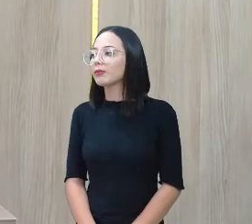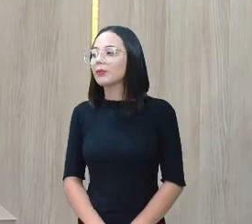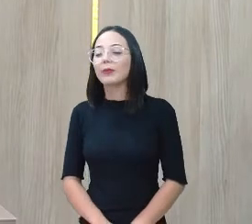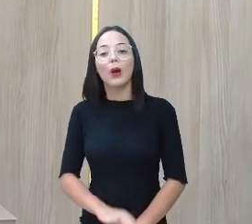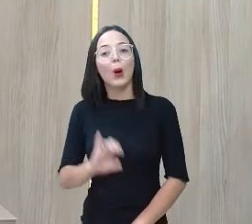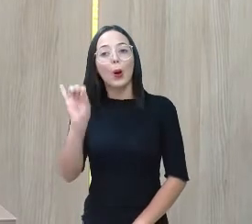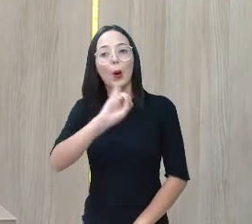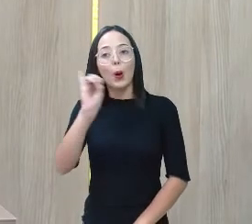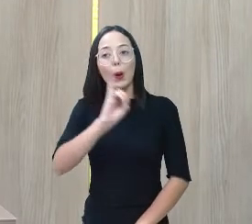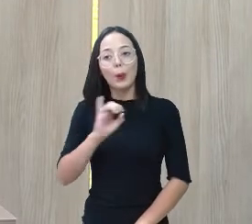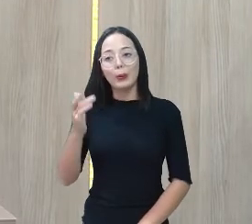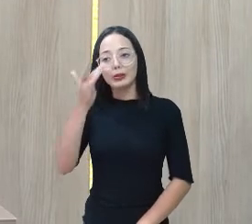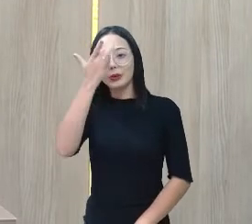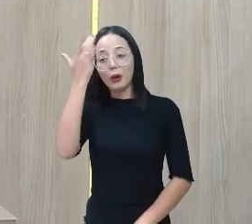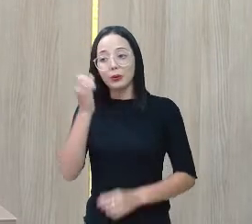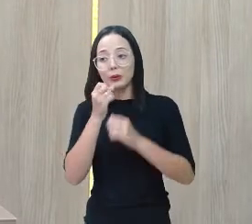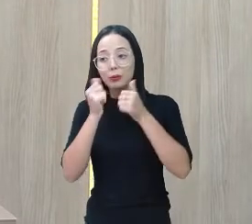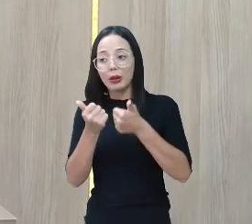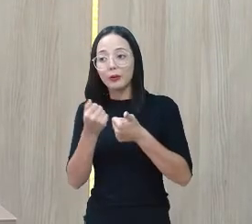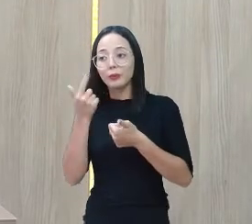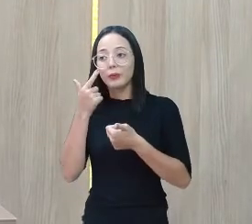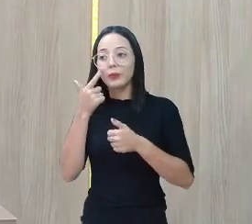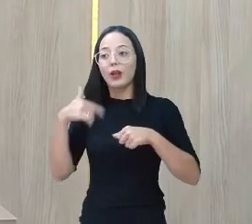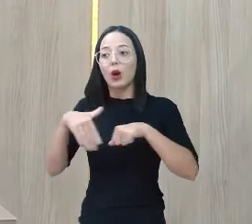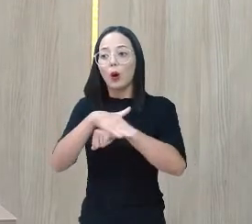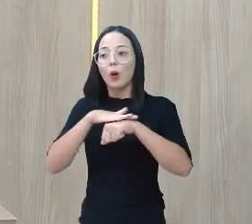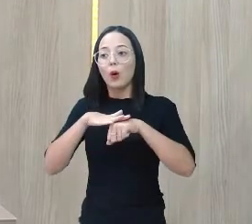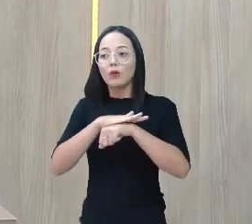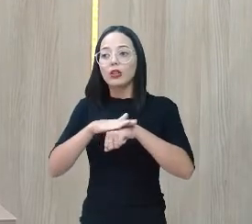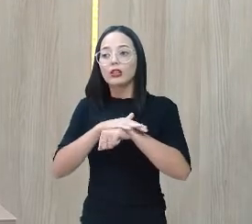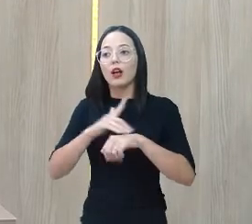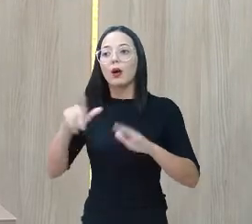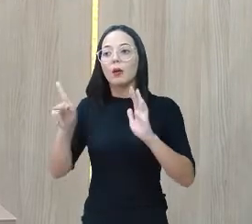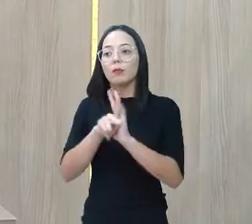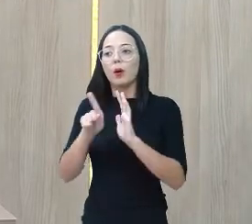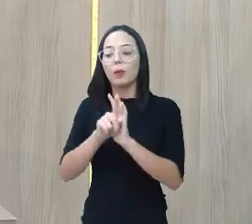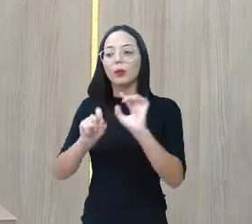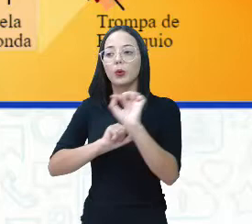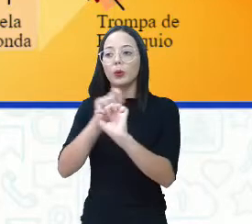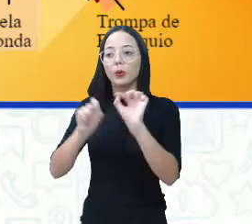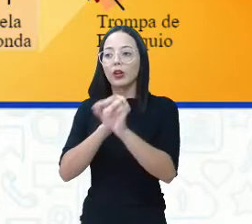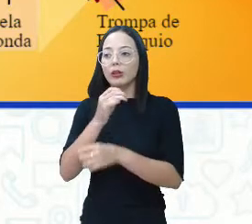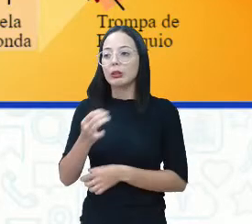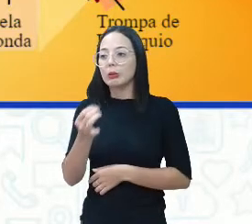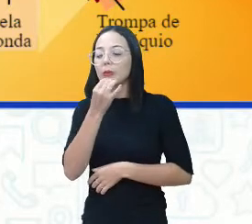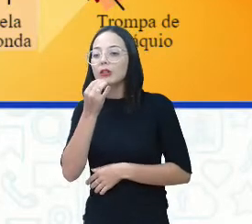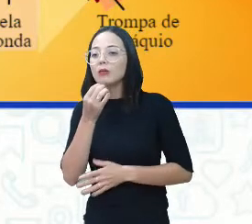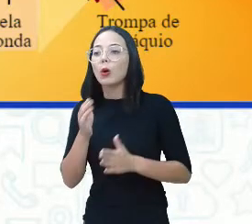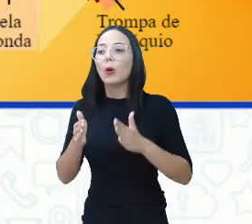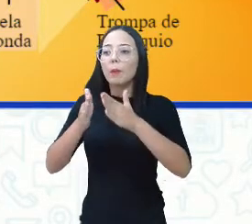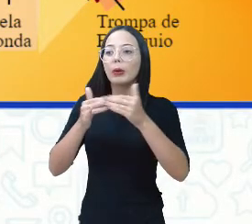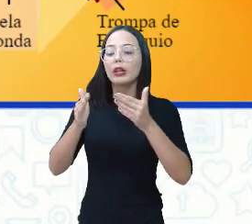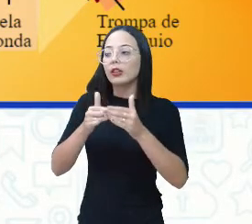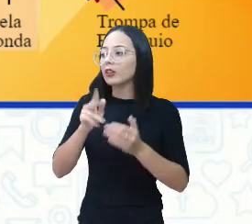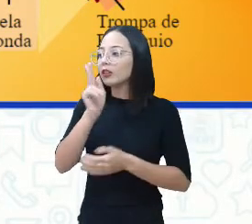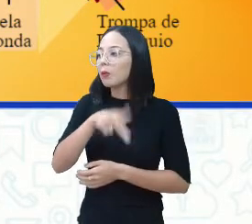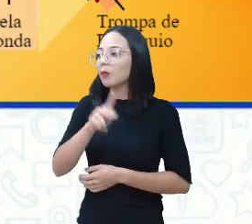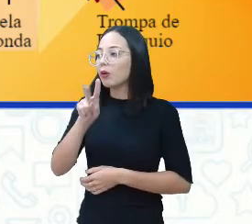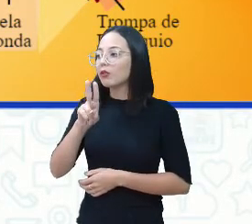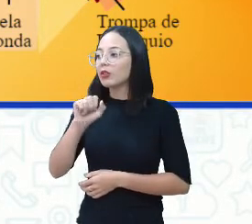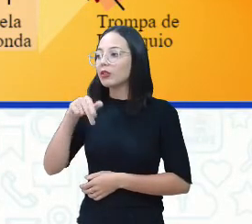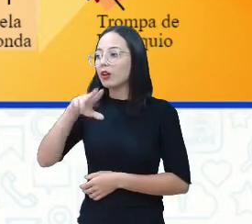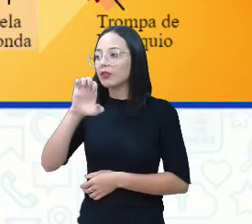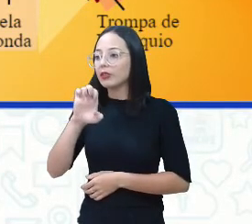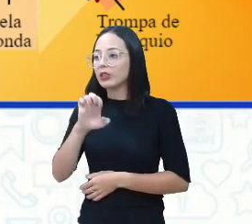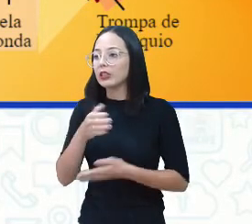Olá, pessoal. Vamos, sim, conversar um pouco a respeito desse pedido aí da professora Viviane. E aí